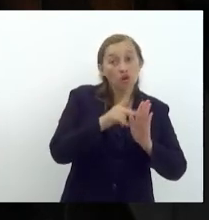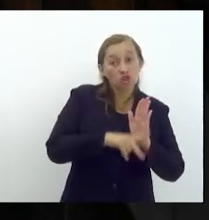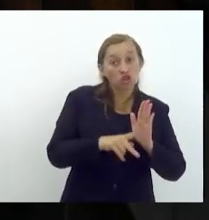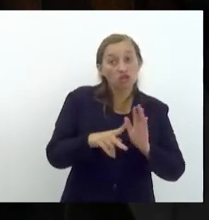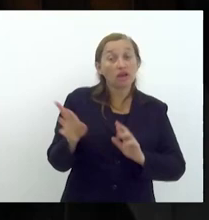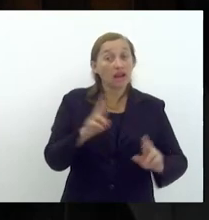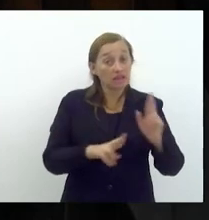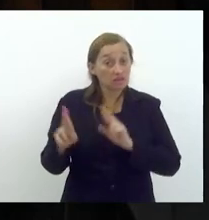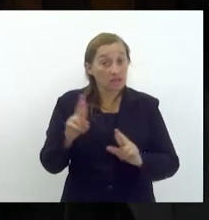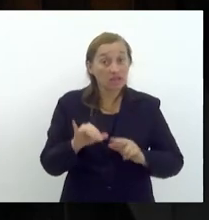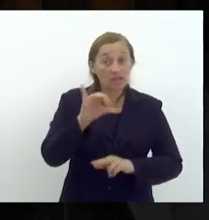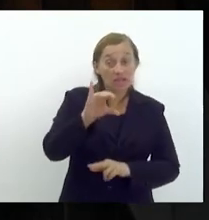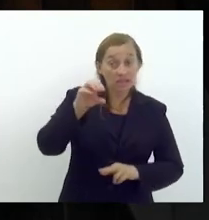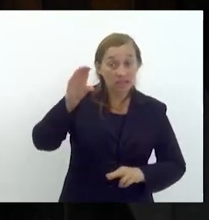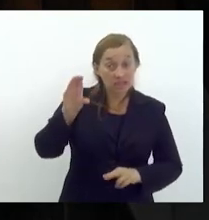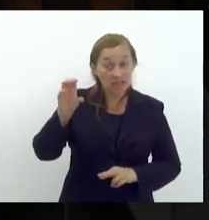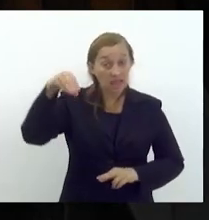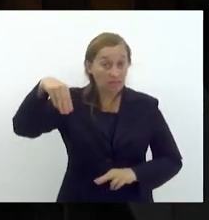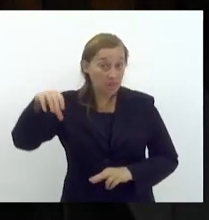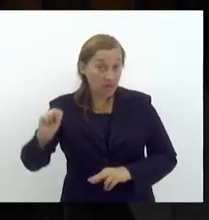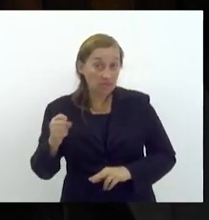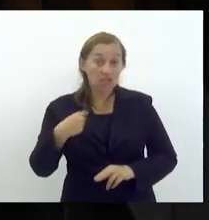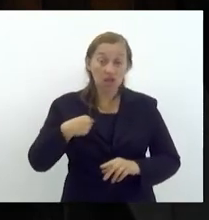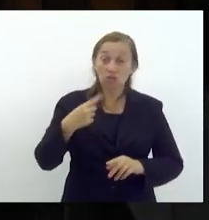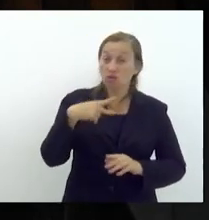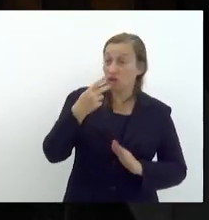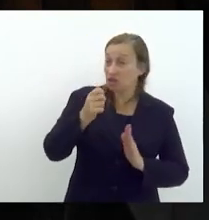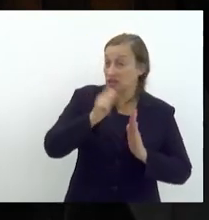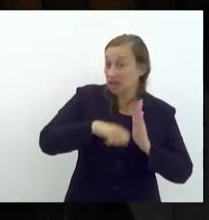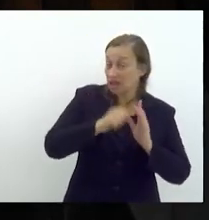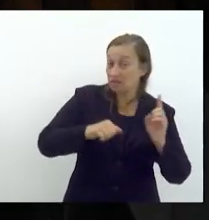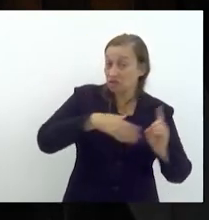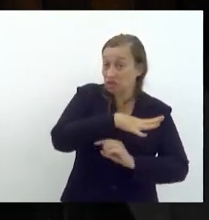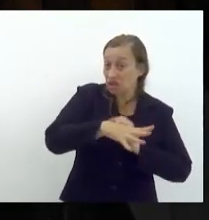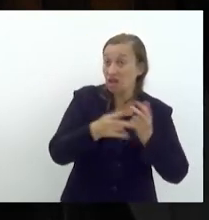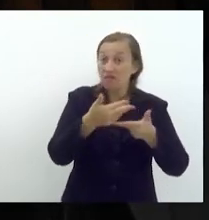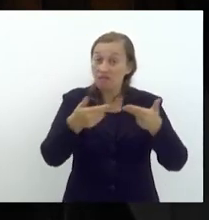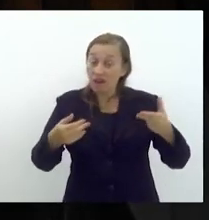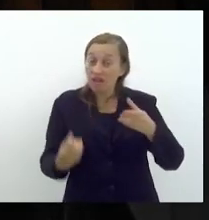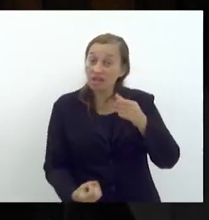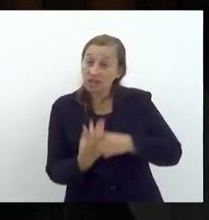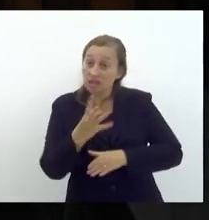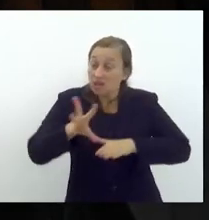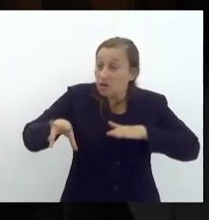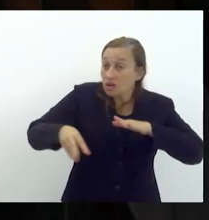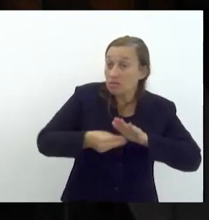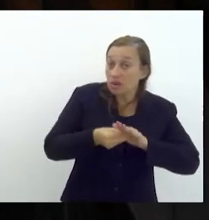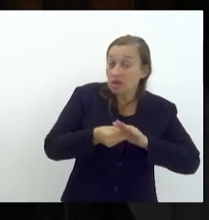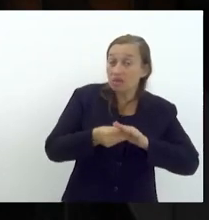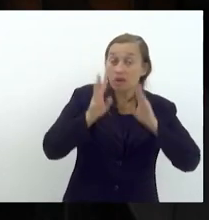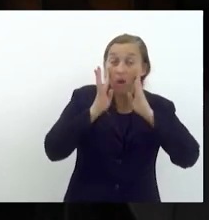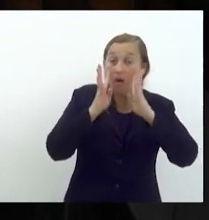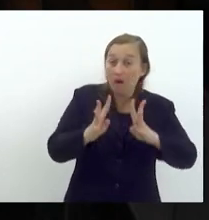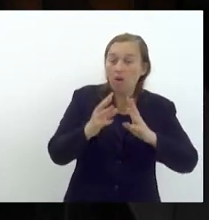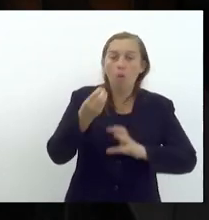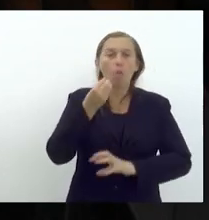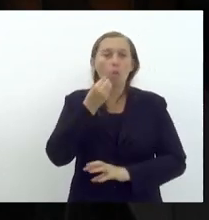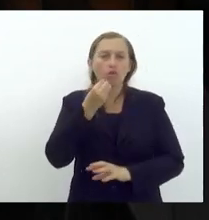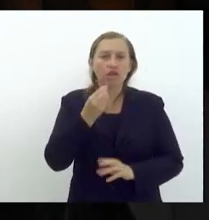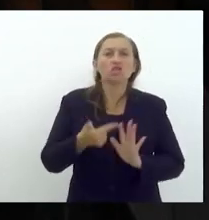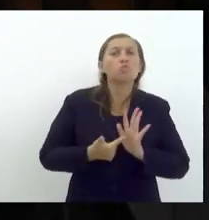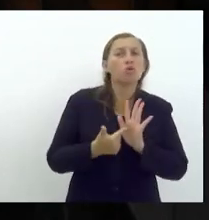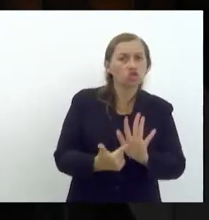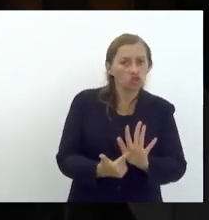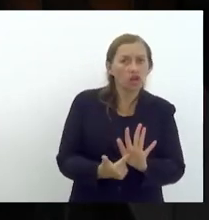de tarifa social mas muitas emendas que eu faço exatamente para dar o alerta é a oportunidade de mostrar